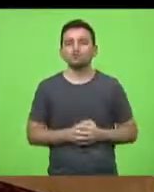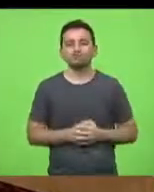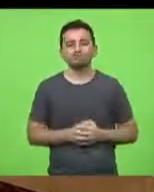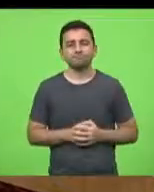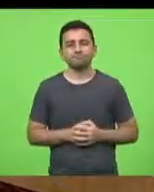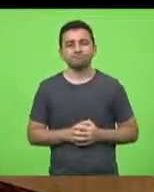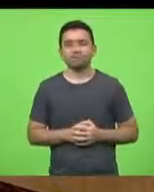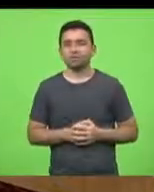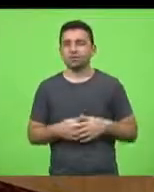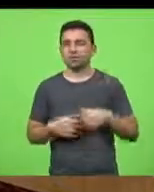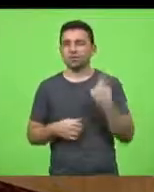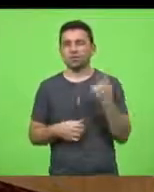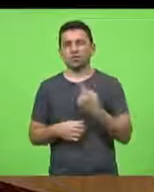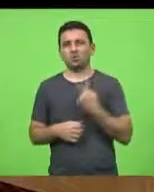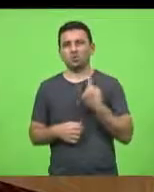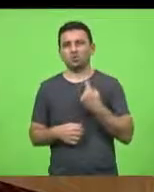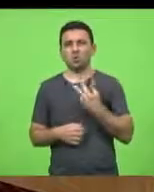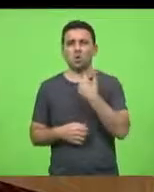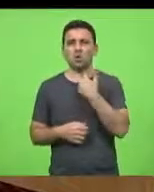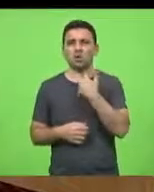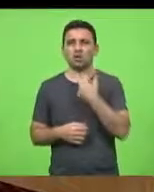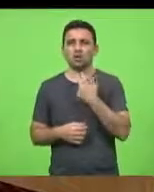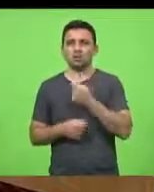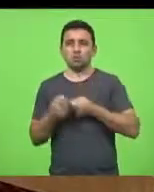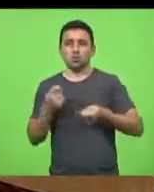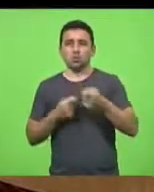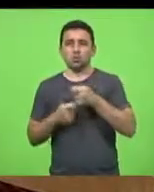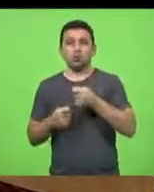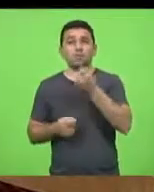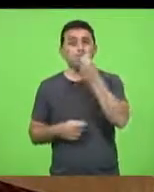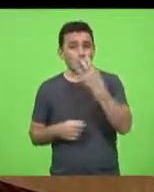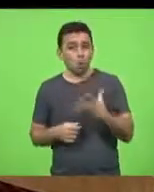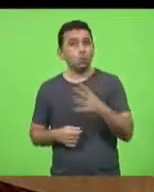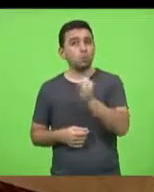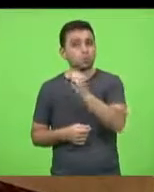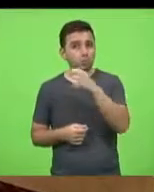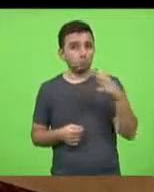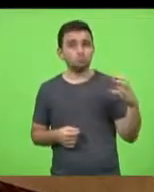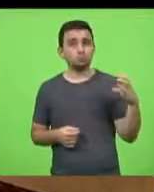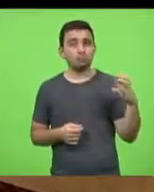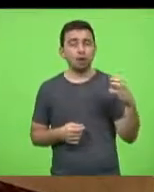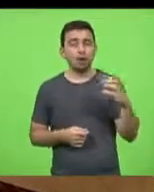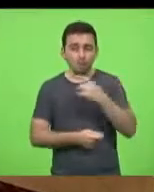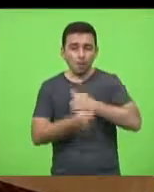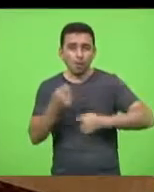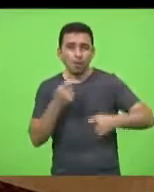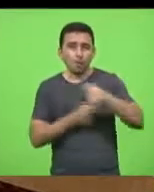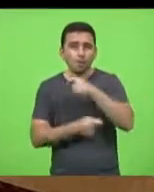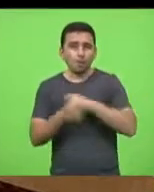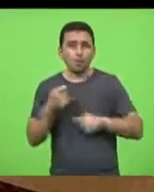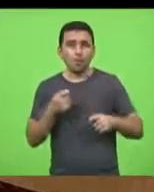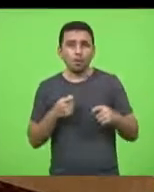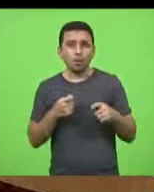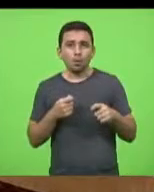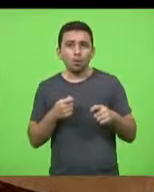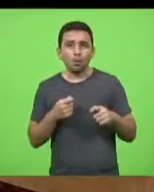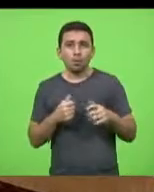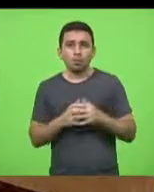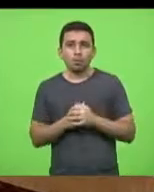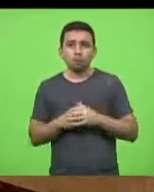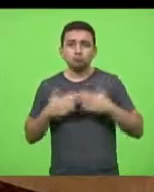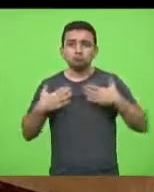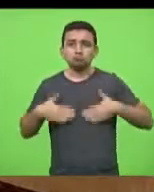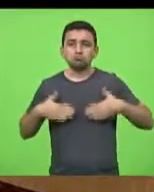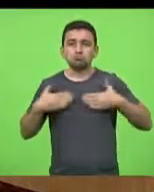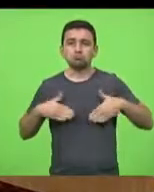não podemos nos valer da situação econômica. Que bom que Santa Catarina está numa situação econômica não boa, mas